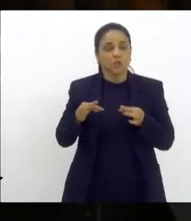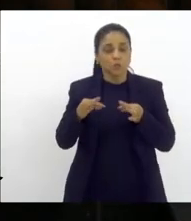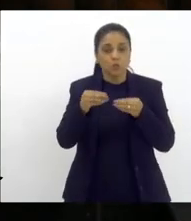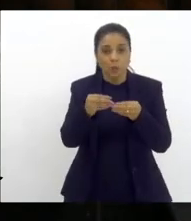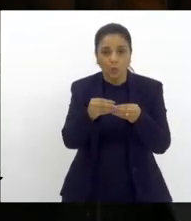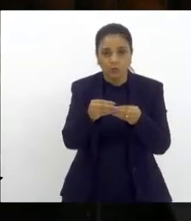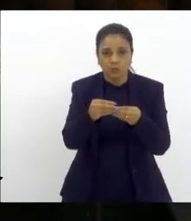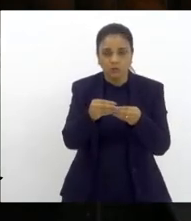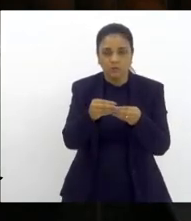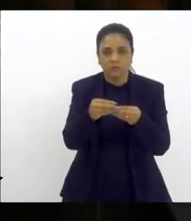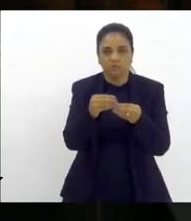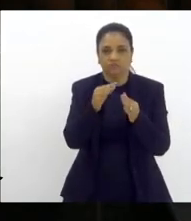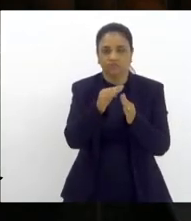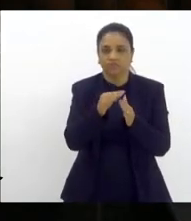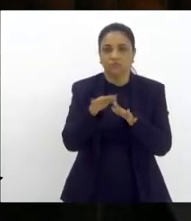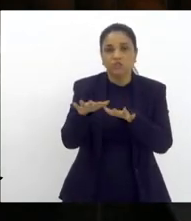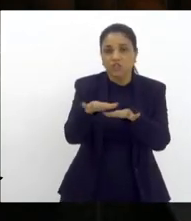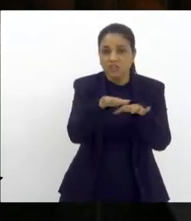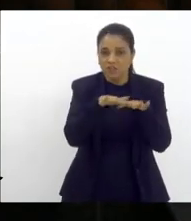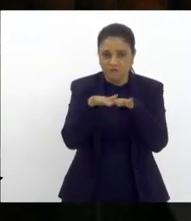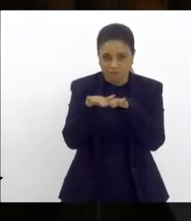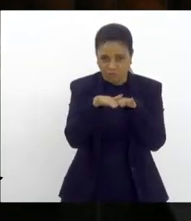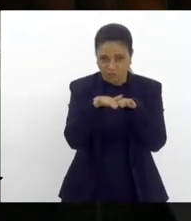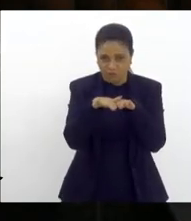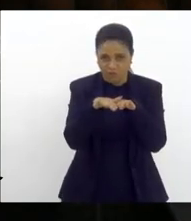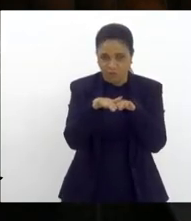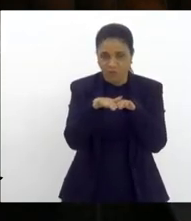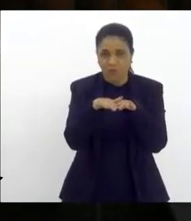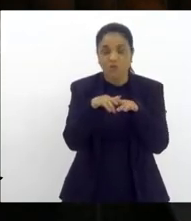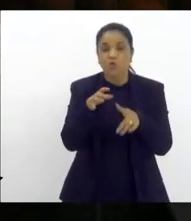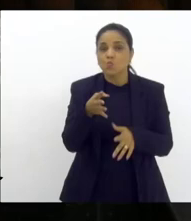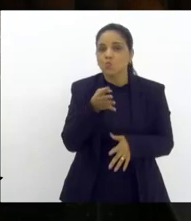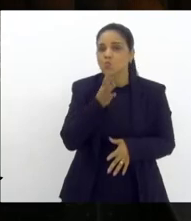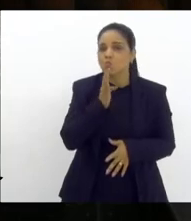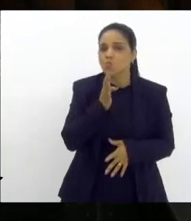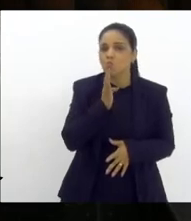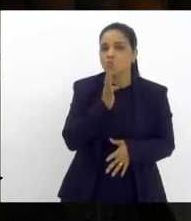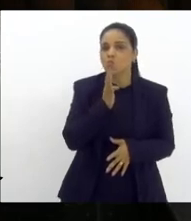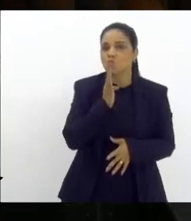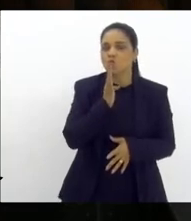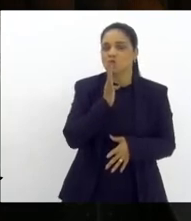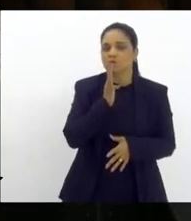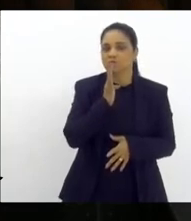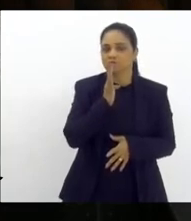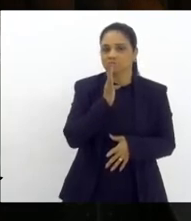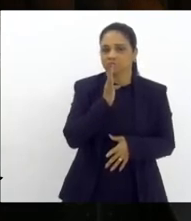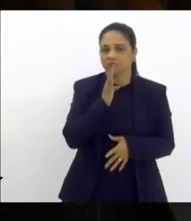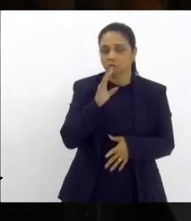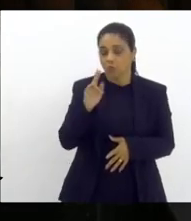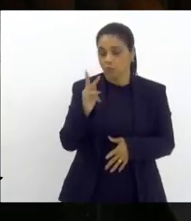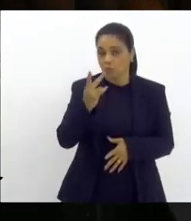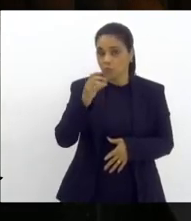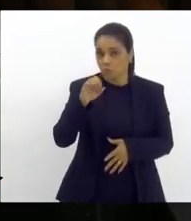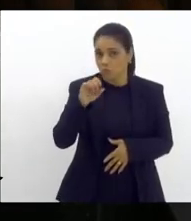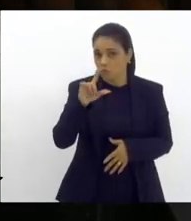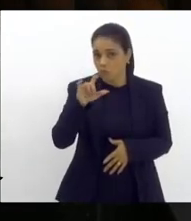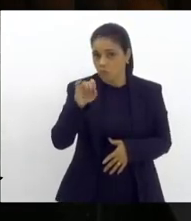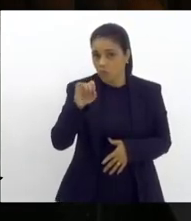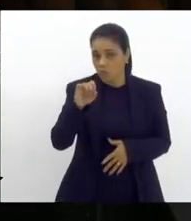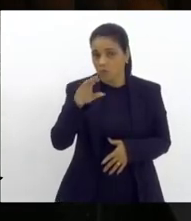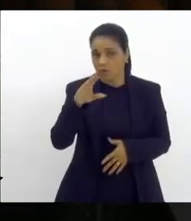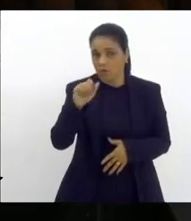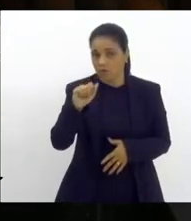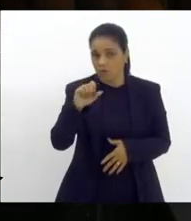as suas formas é um dia para se reconhecer que o holocausto não